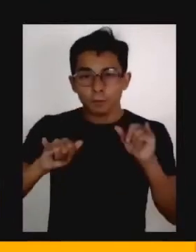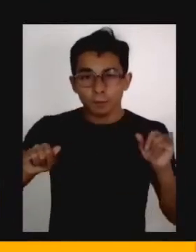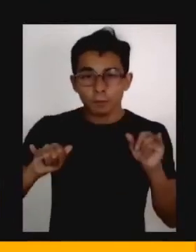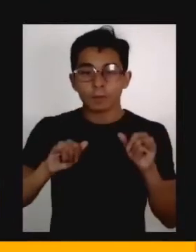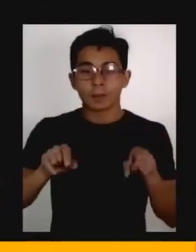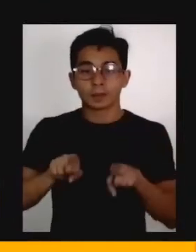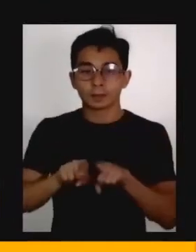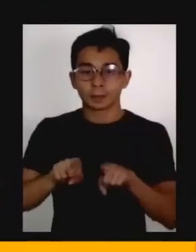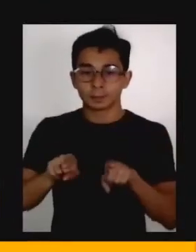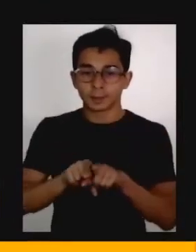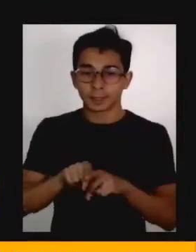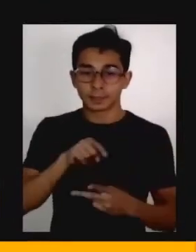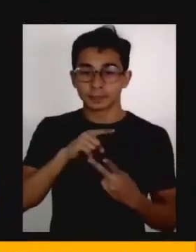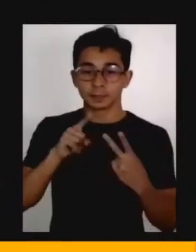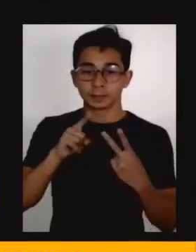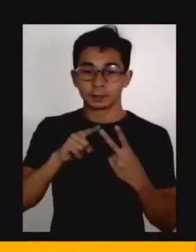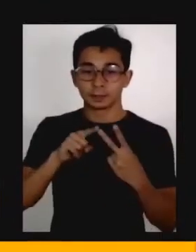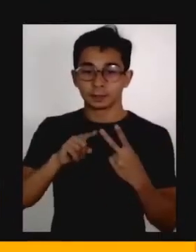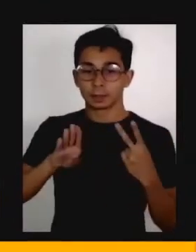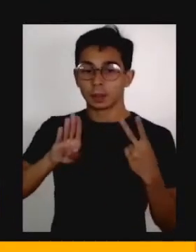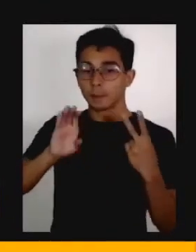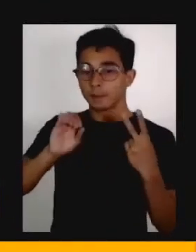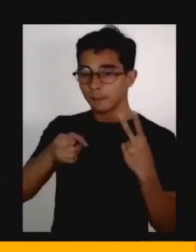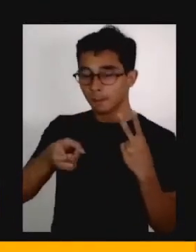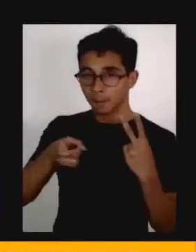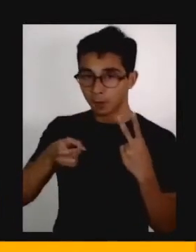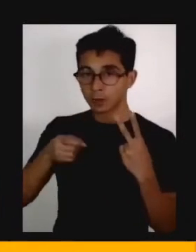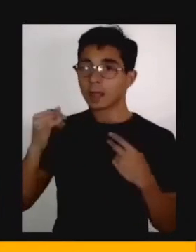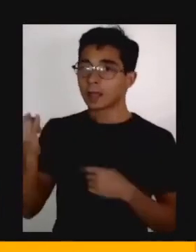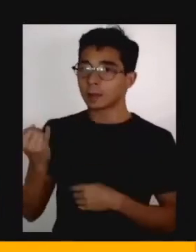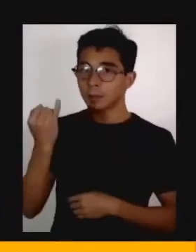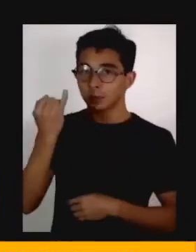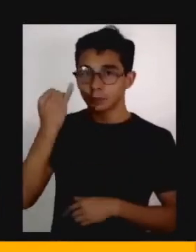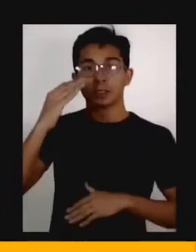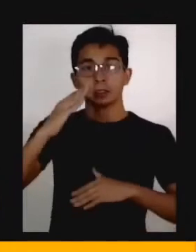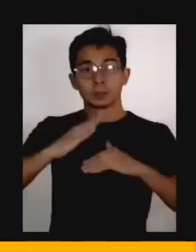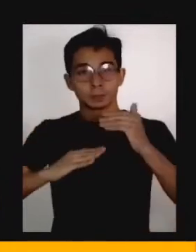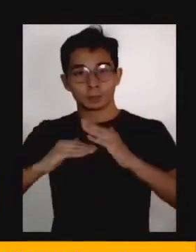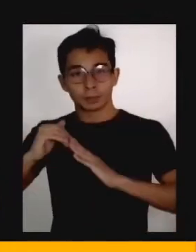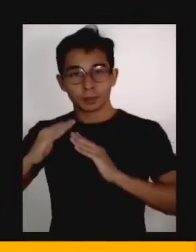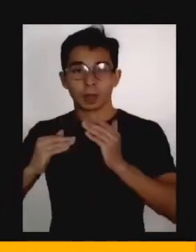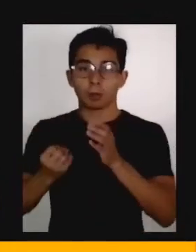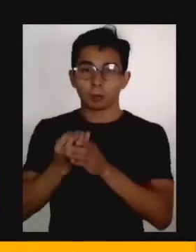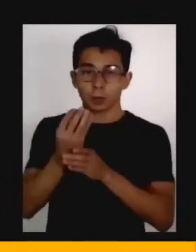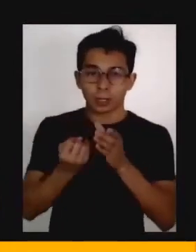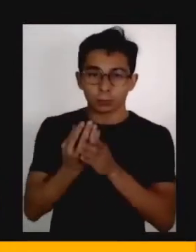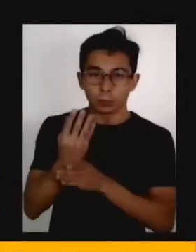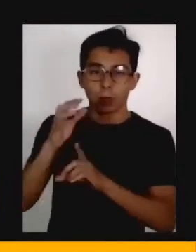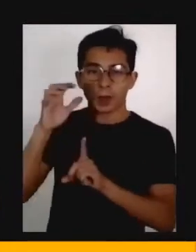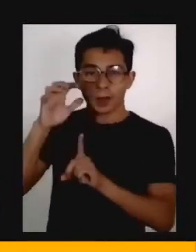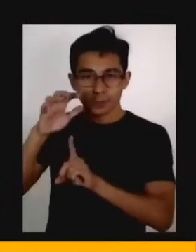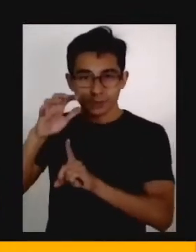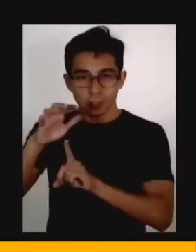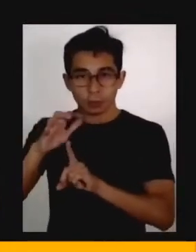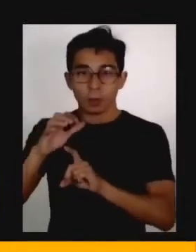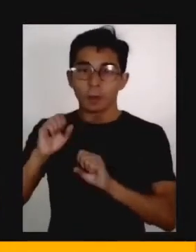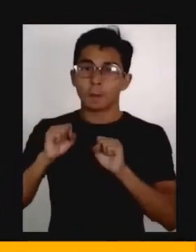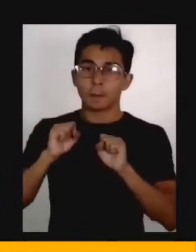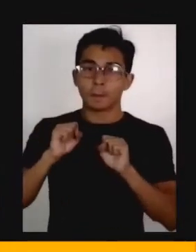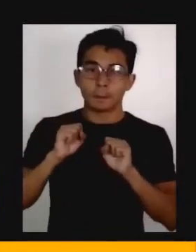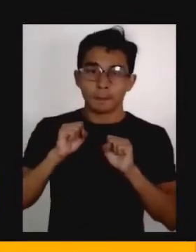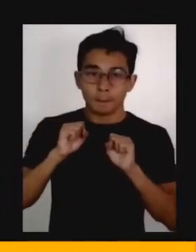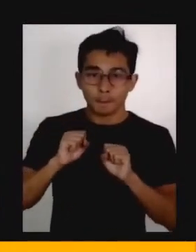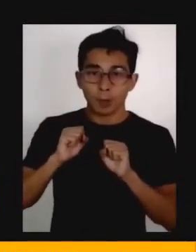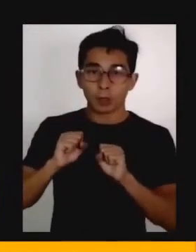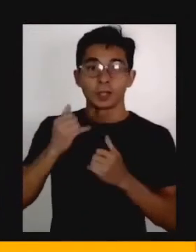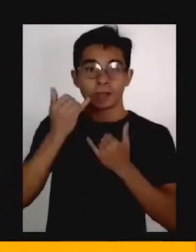são fundamentais para que esses influenciadores e geradores, criadores de conteúdo possam levar a